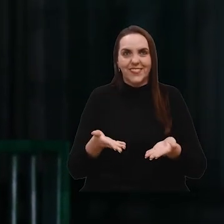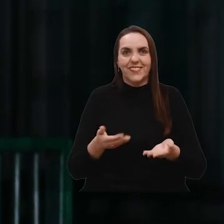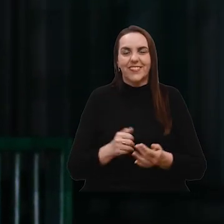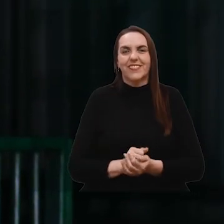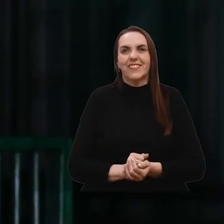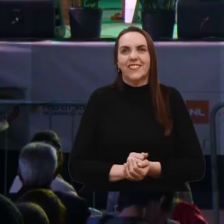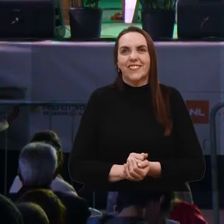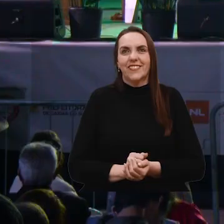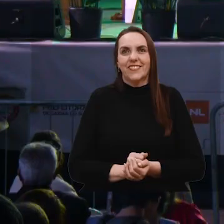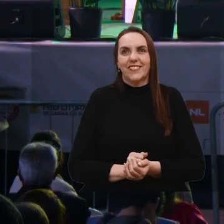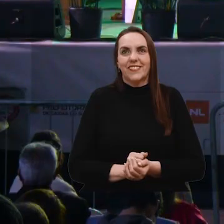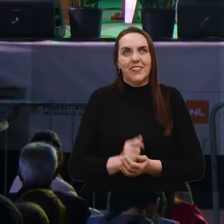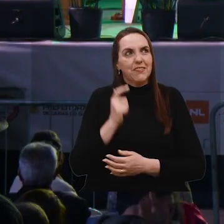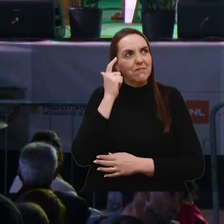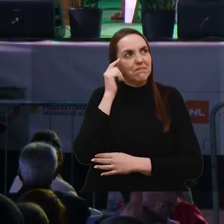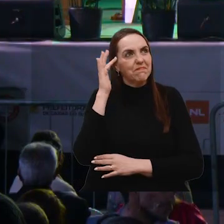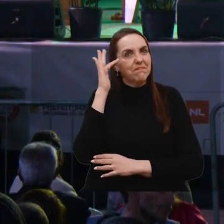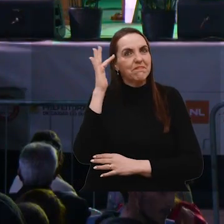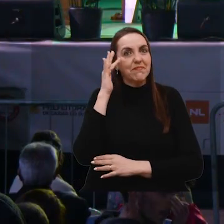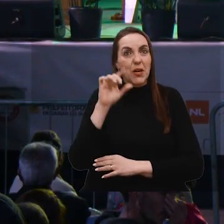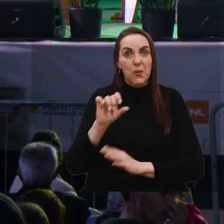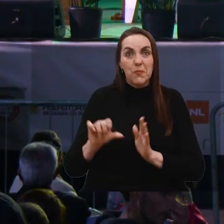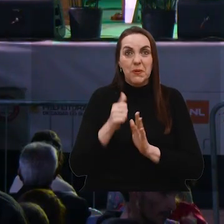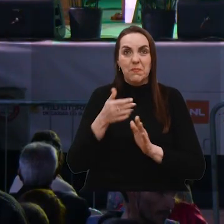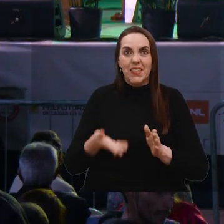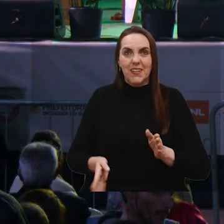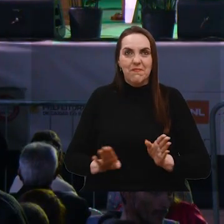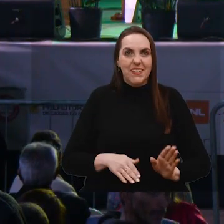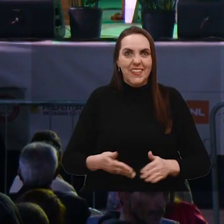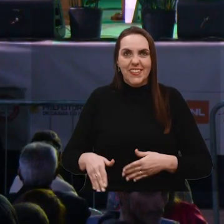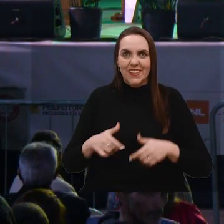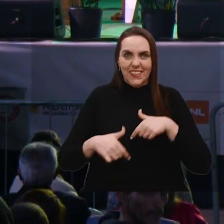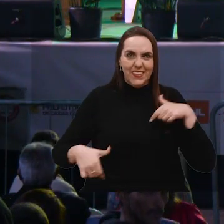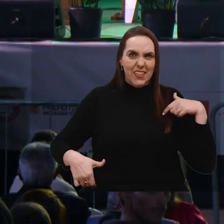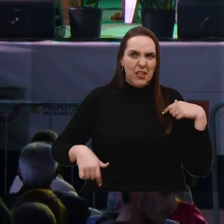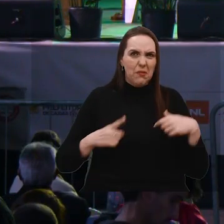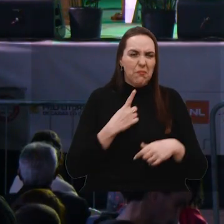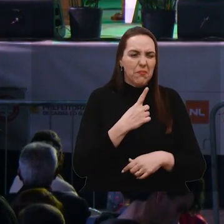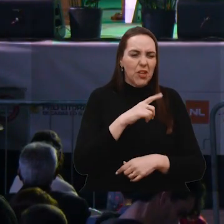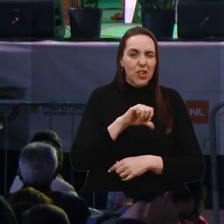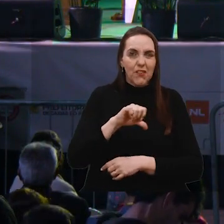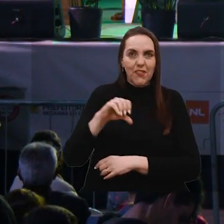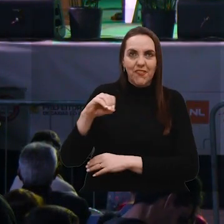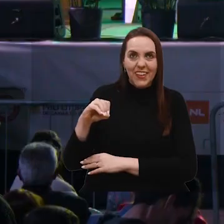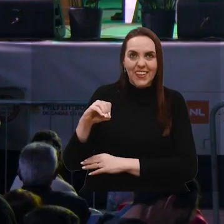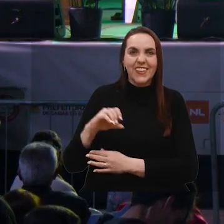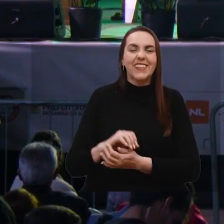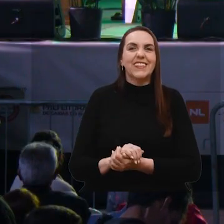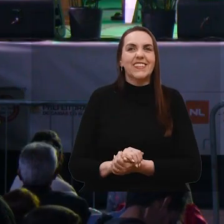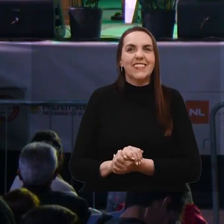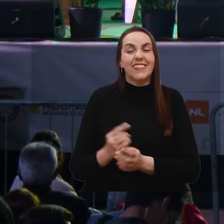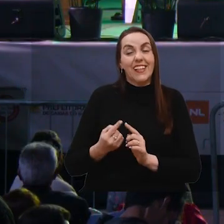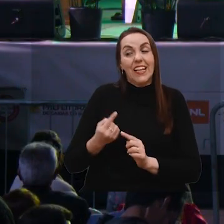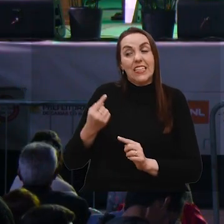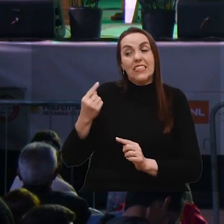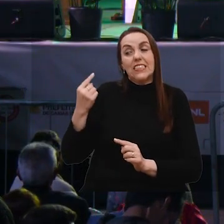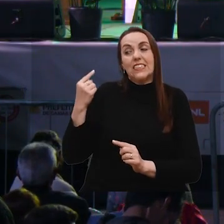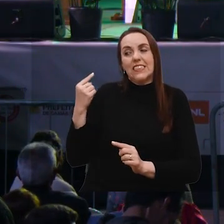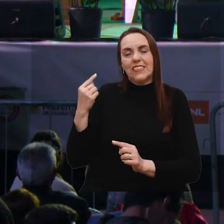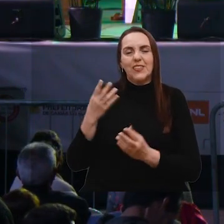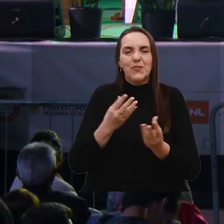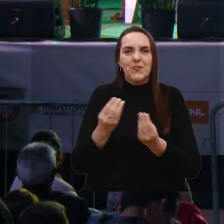estou muito feliz por estar aqui hoje. Pensando que eu fui primeira prenda, né, Marim, lá em